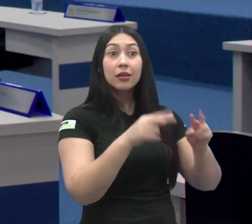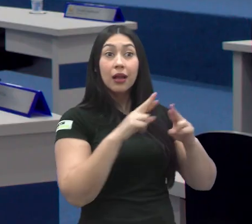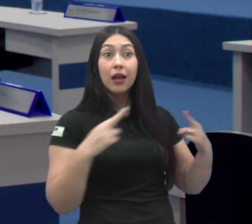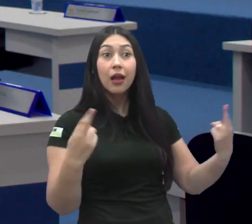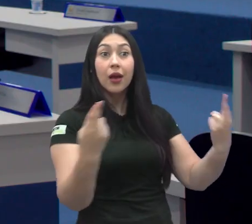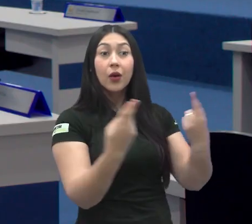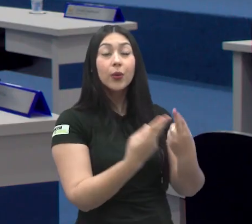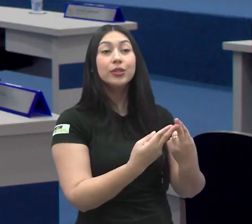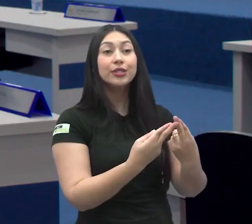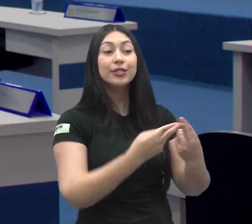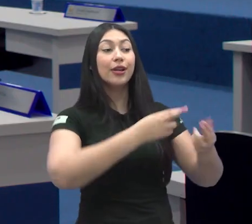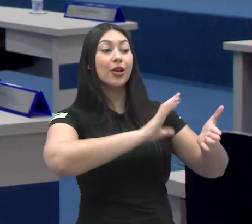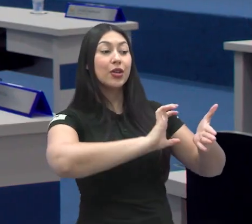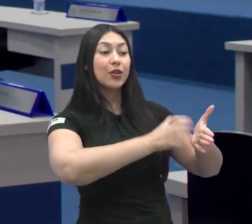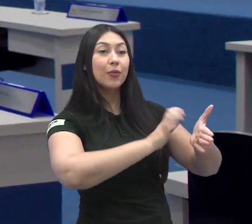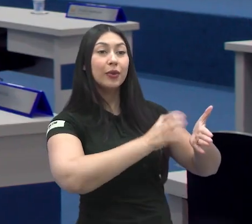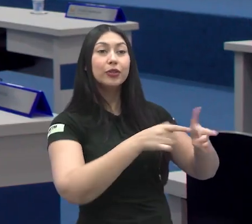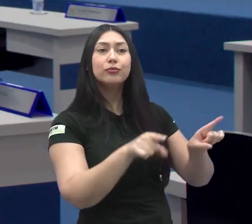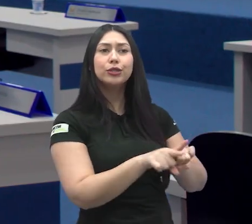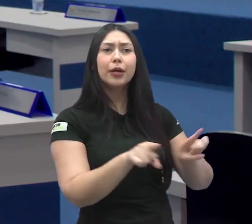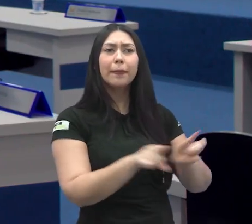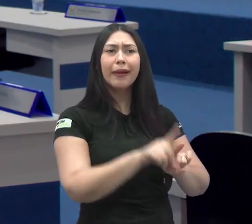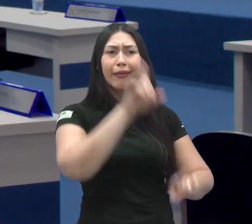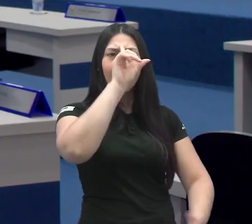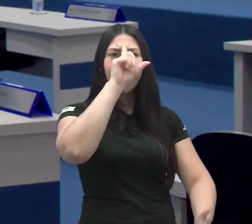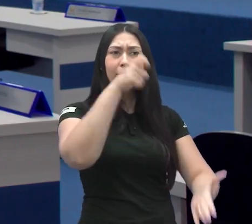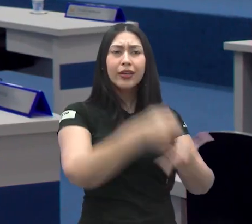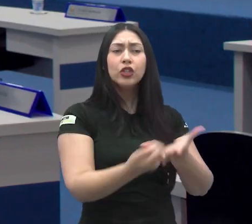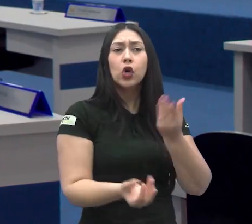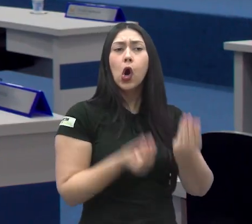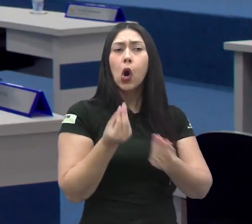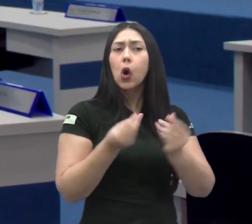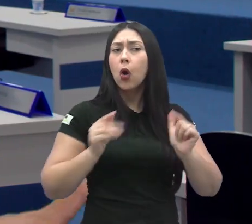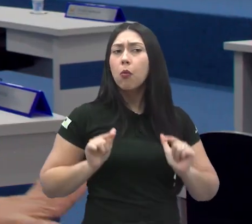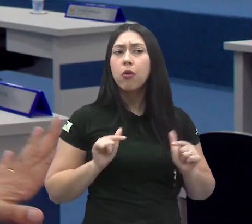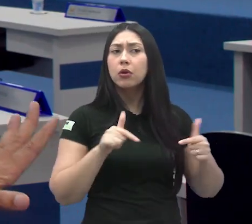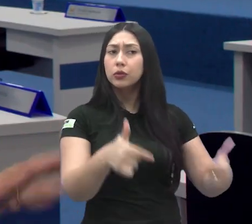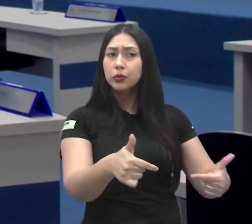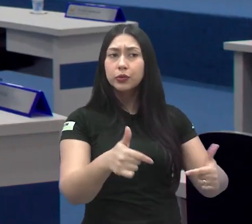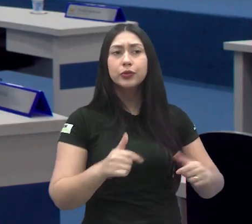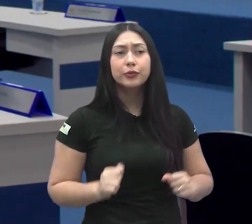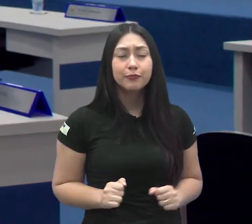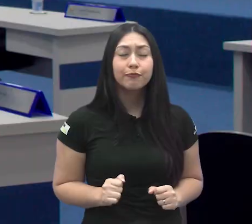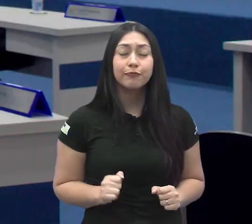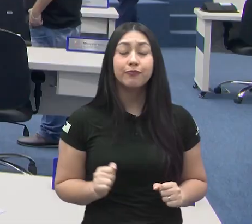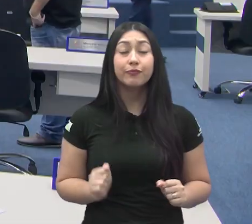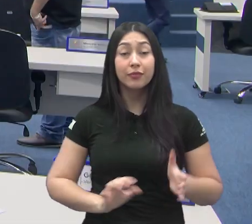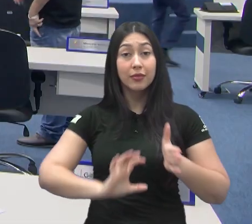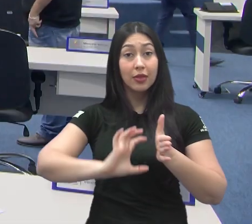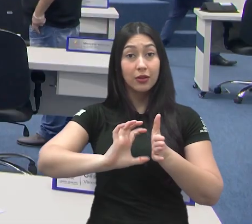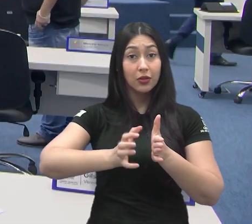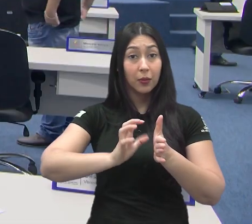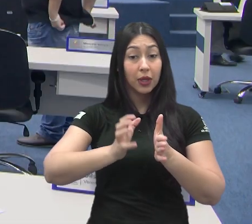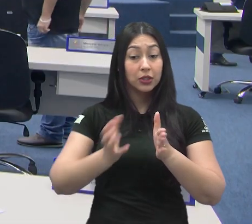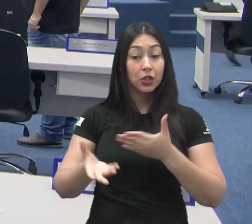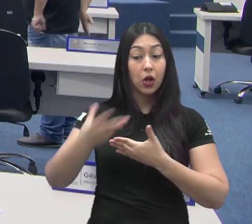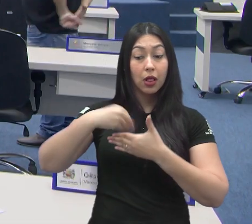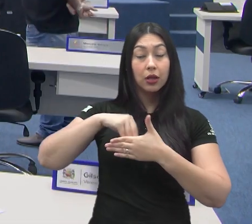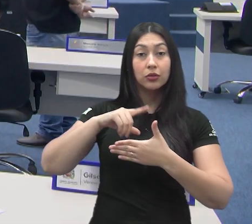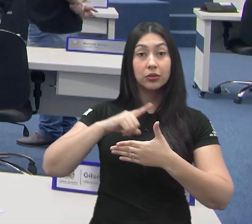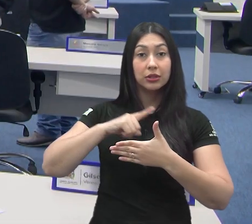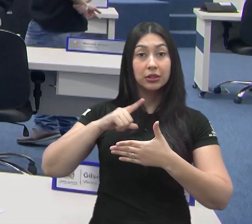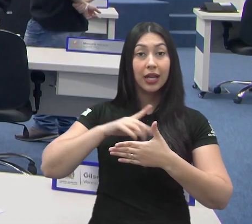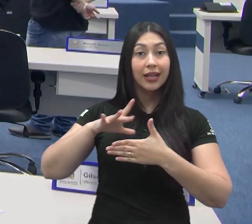os militantes e aí o partido tira também uma posição em relação àquele determinado assunto. Dentro dos partidos